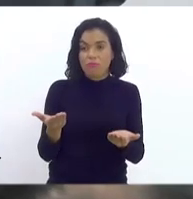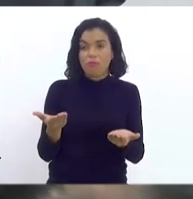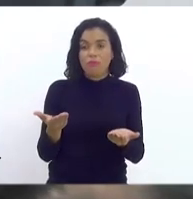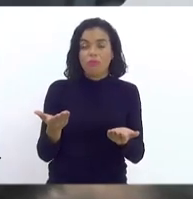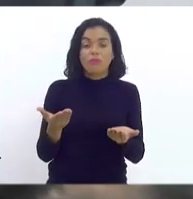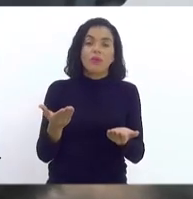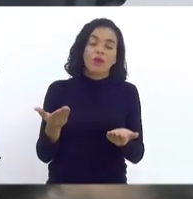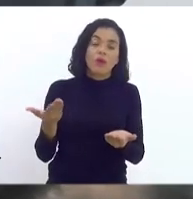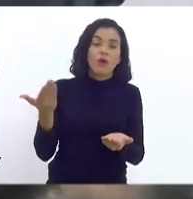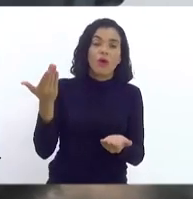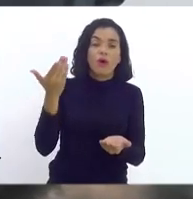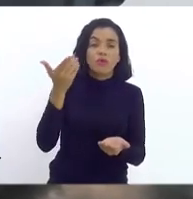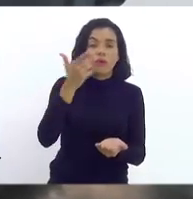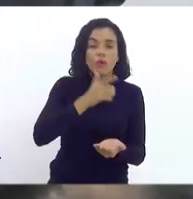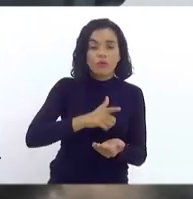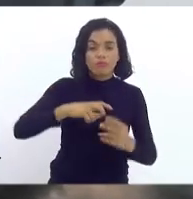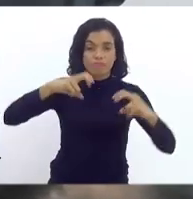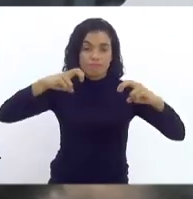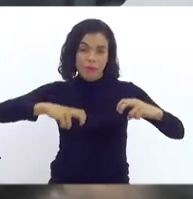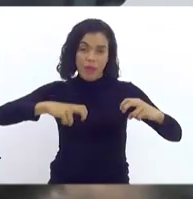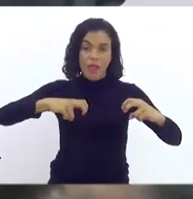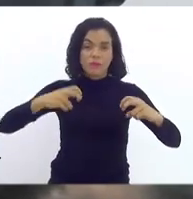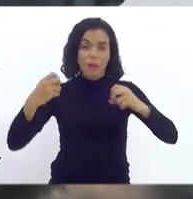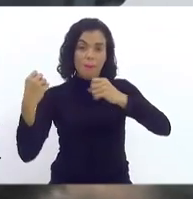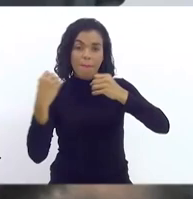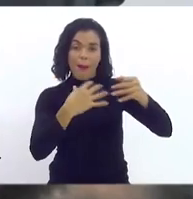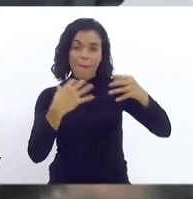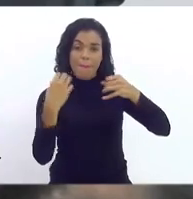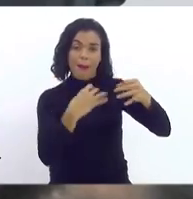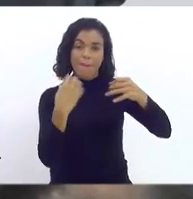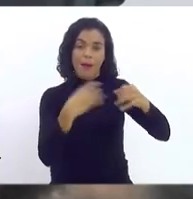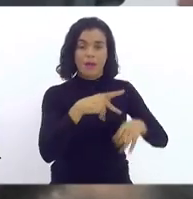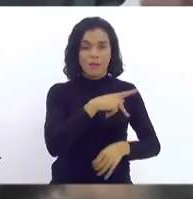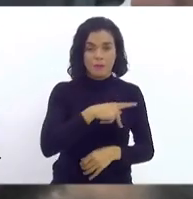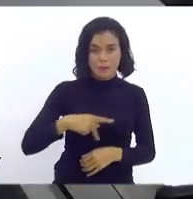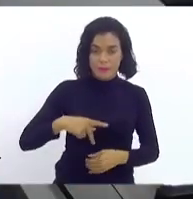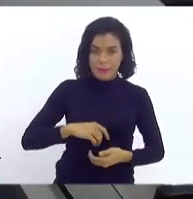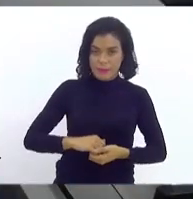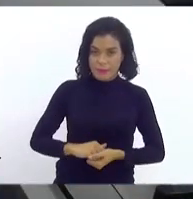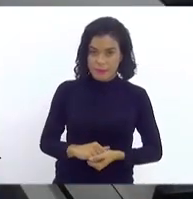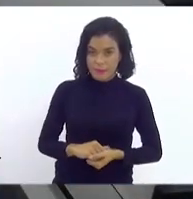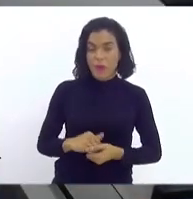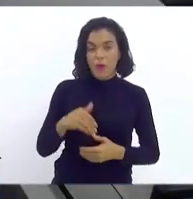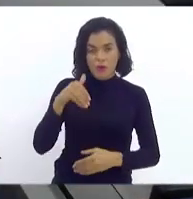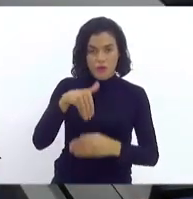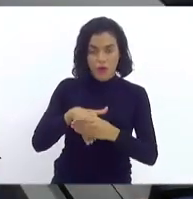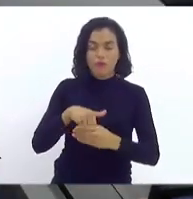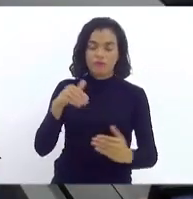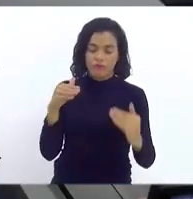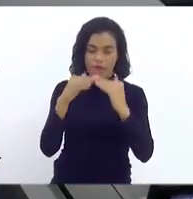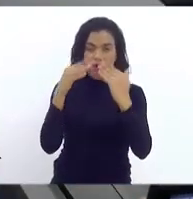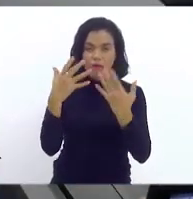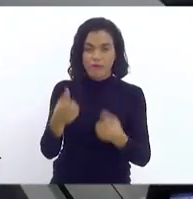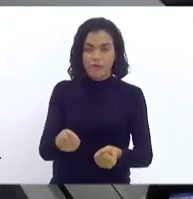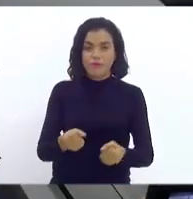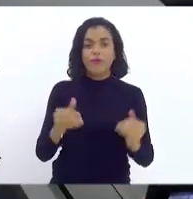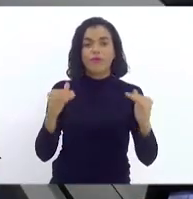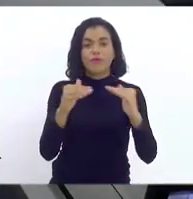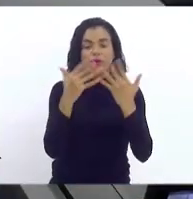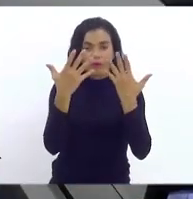a explanação da presidente. Como vota a deputada Librelon? Favorável. Deputado Thiago? Favorável. Deputado